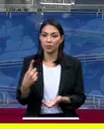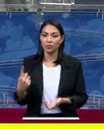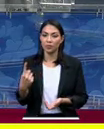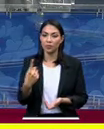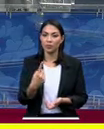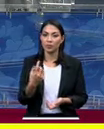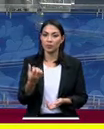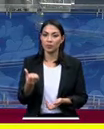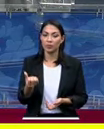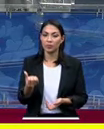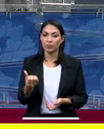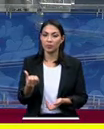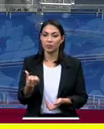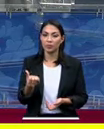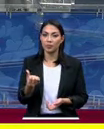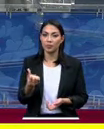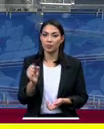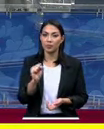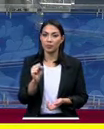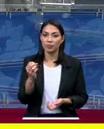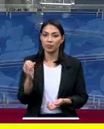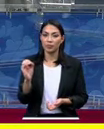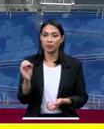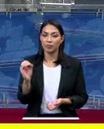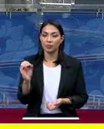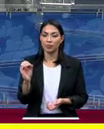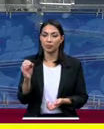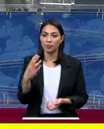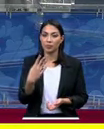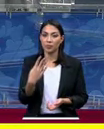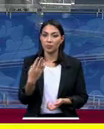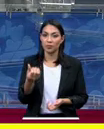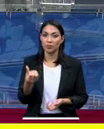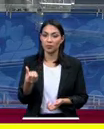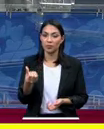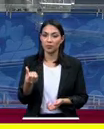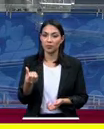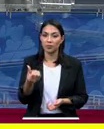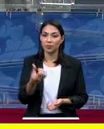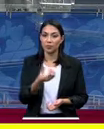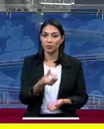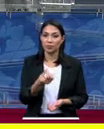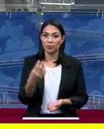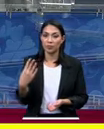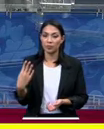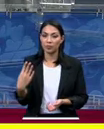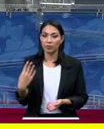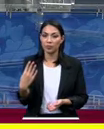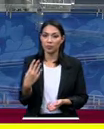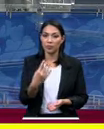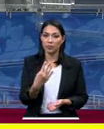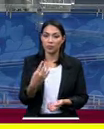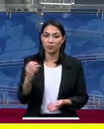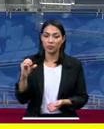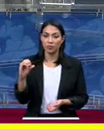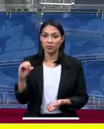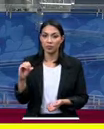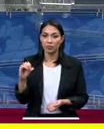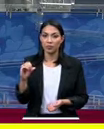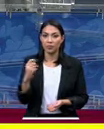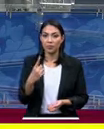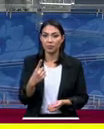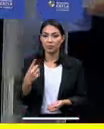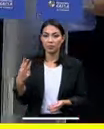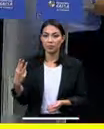11, 16, 80, 46, 64, 49